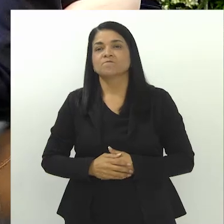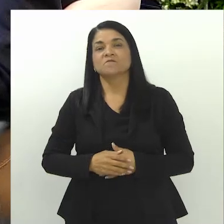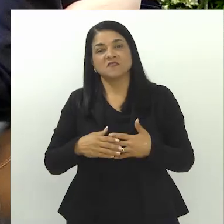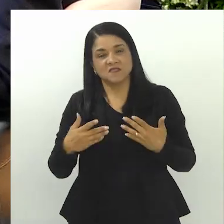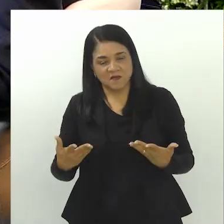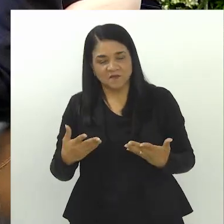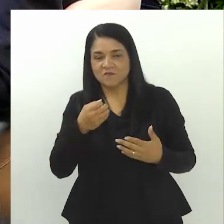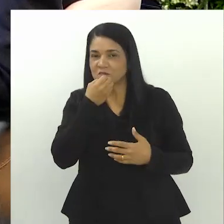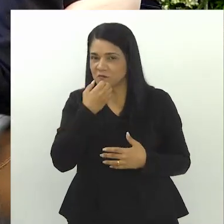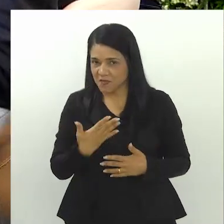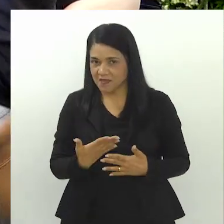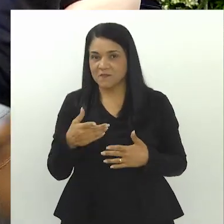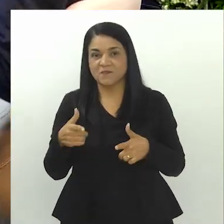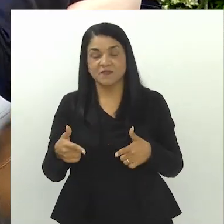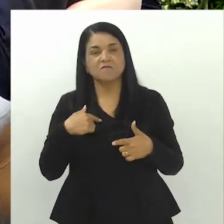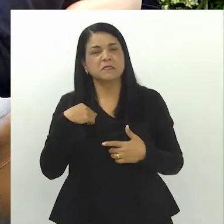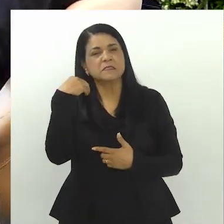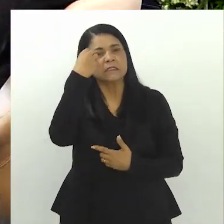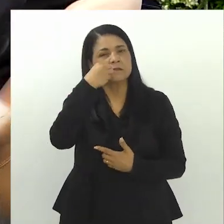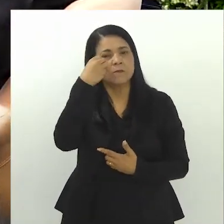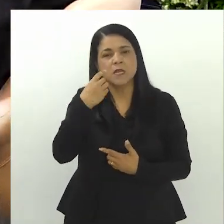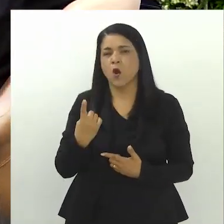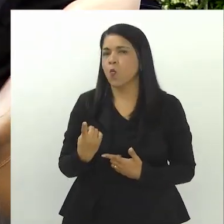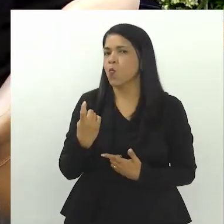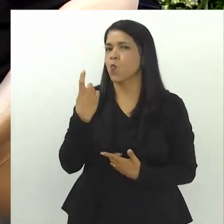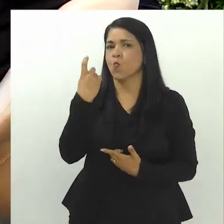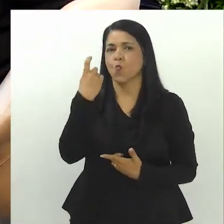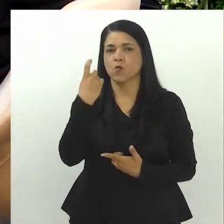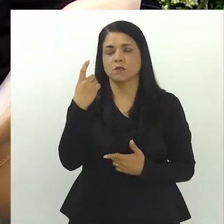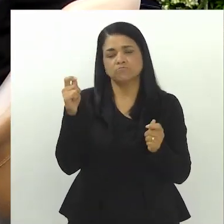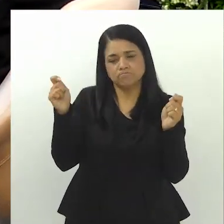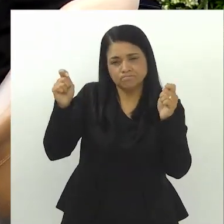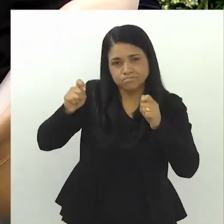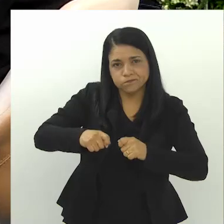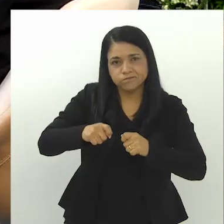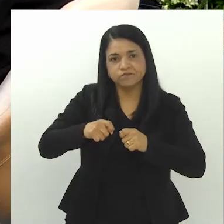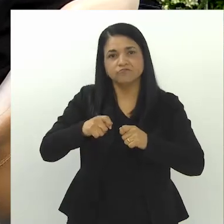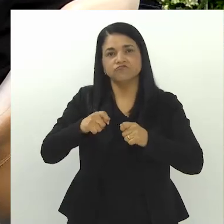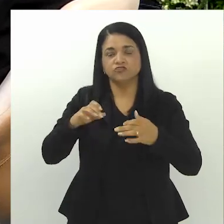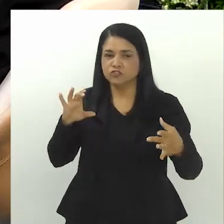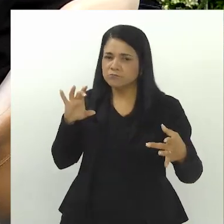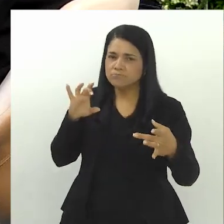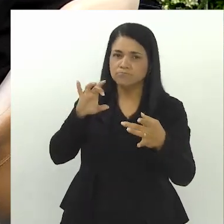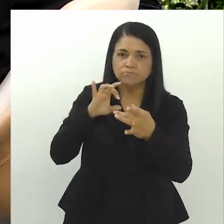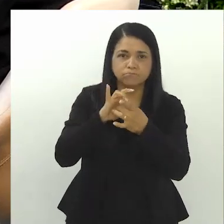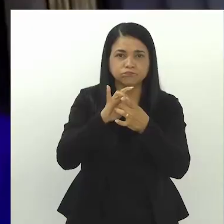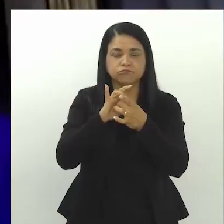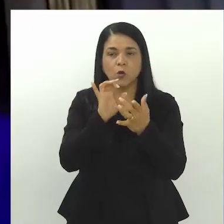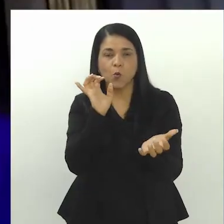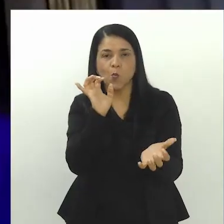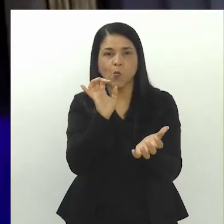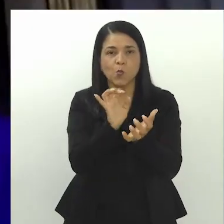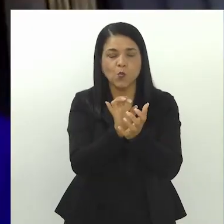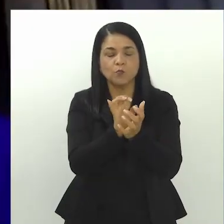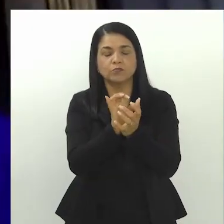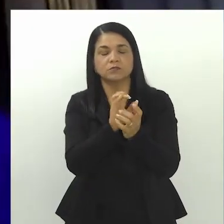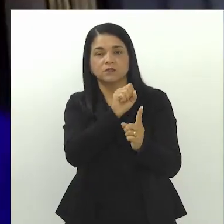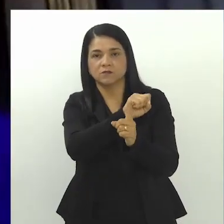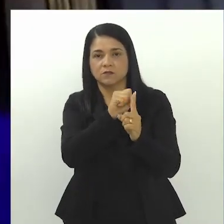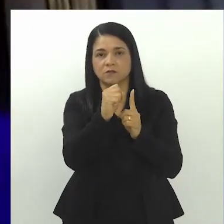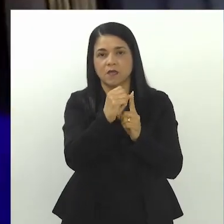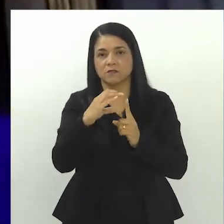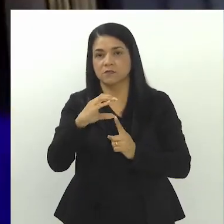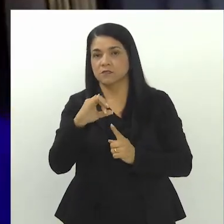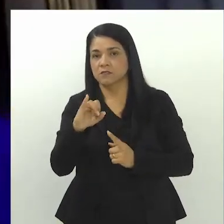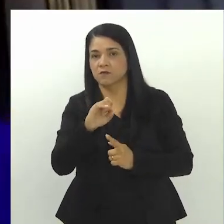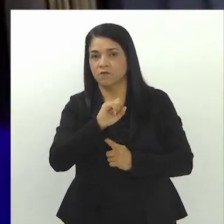Muito bem. Foi, sem dúvidas, uma experiência única em termos de possibilidade de engajamento de grupos da